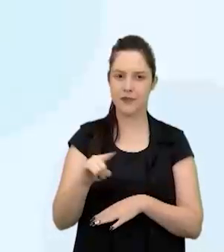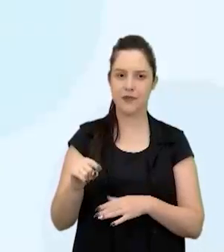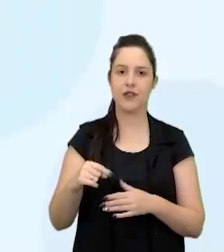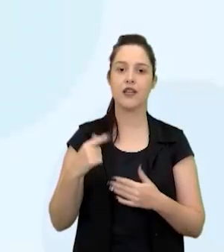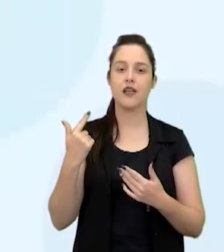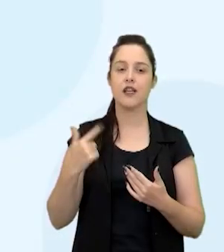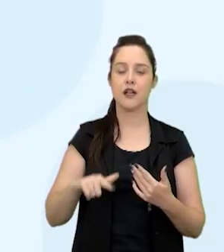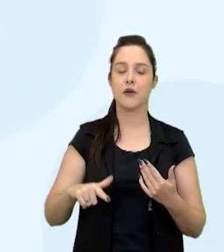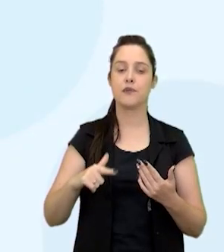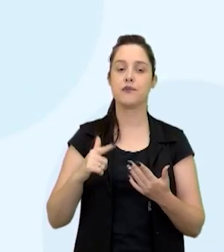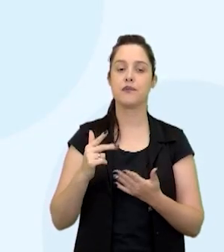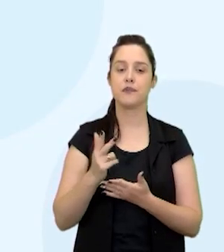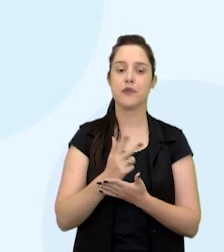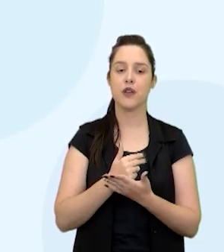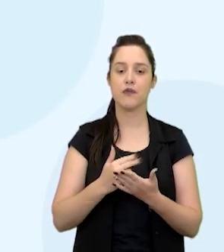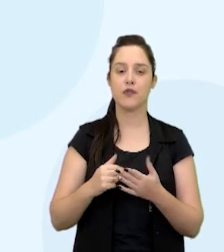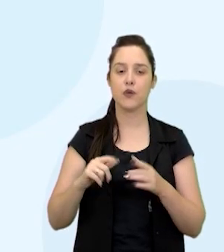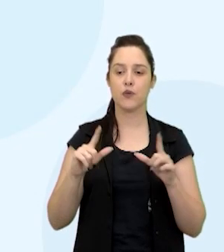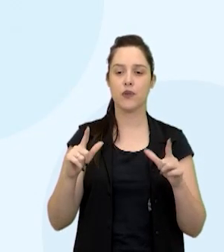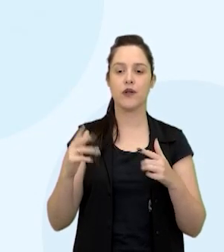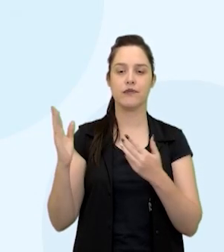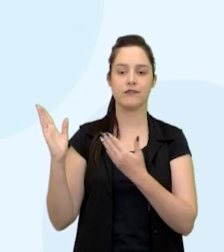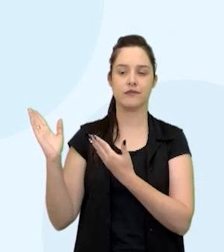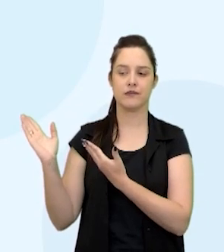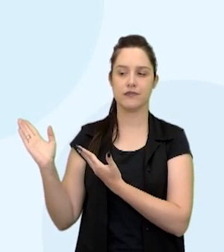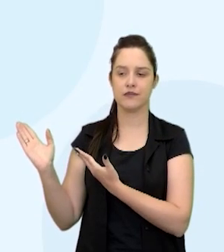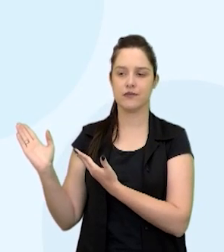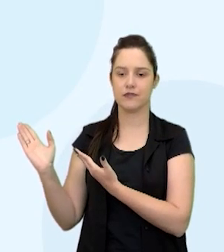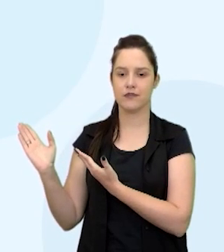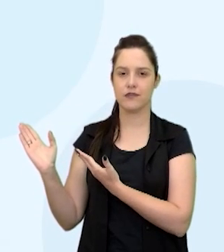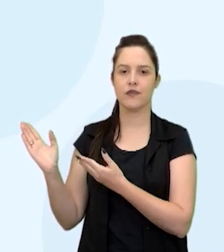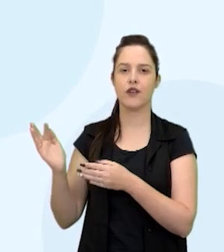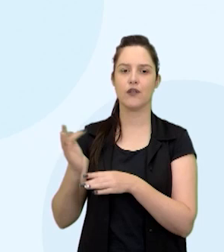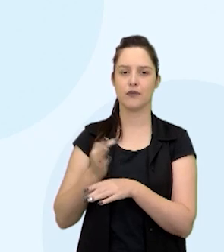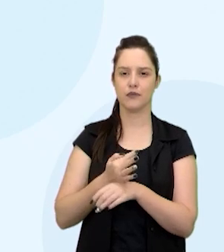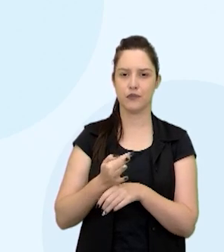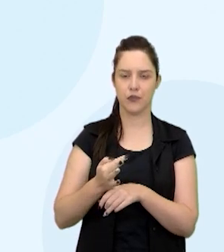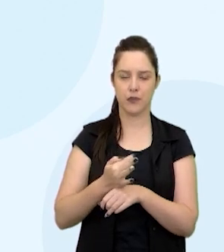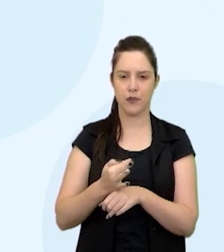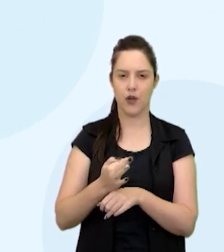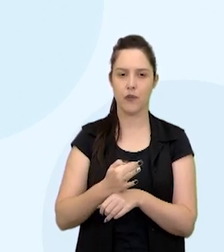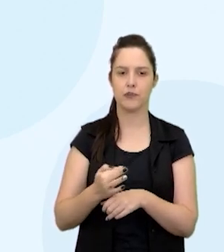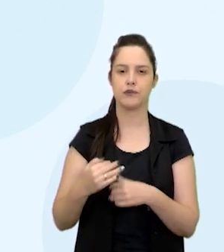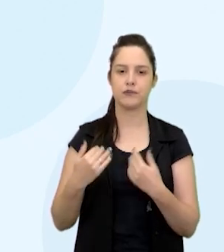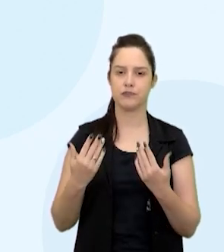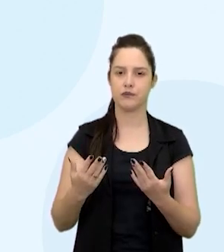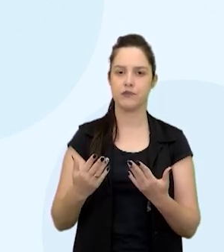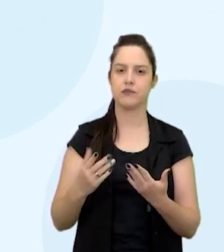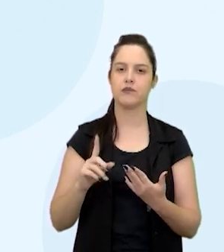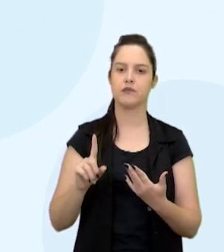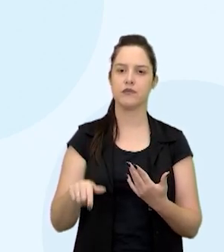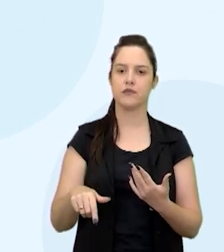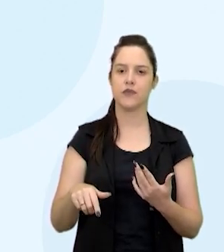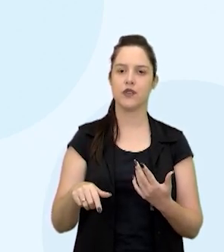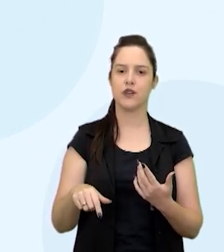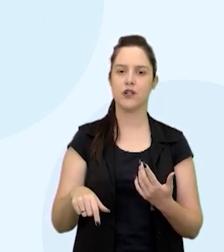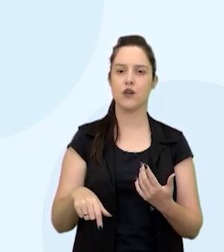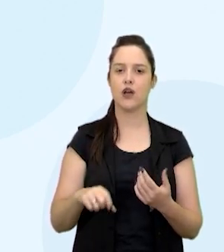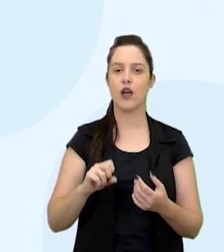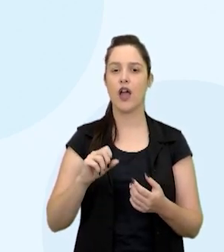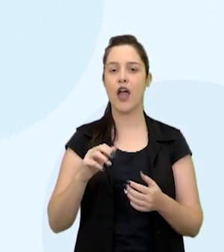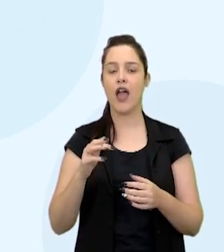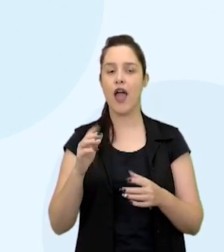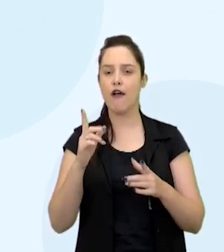mais uma leitura formal de imagem, né? Nós temos aí os girassóis do Van Gogh. E aí, é uma imagem figurativa